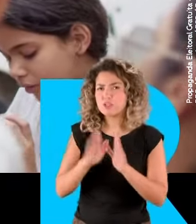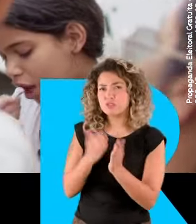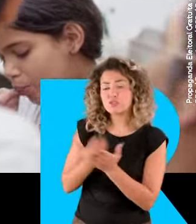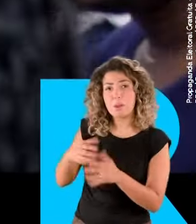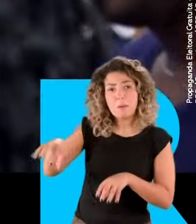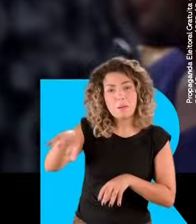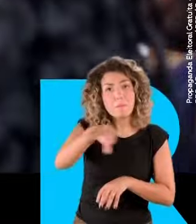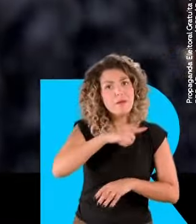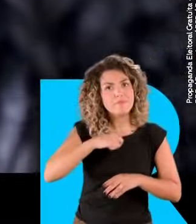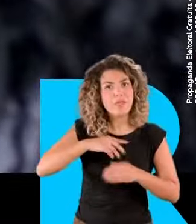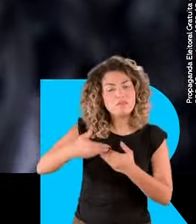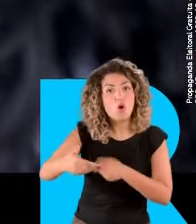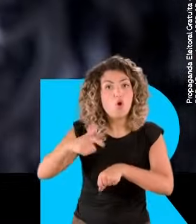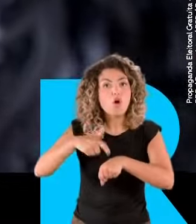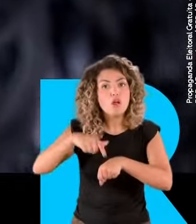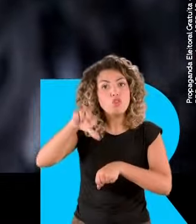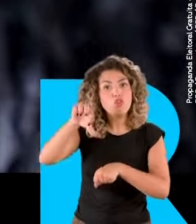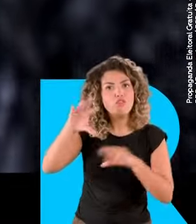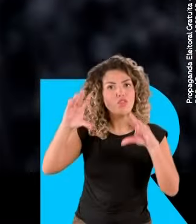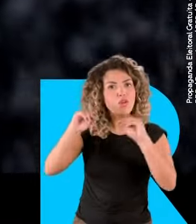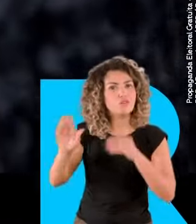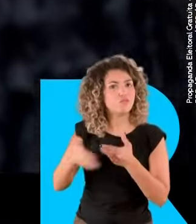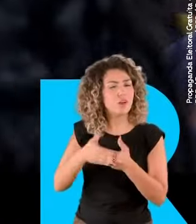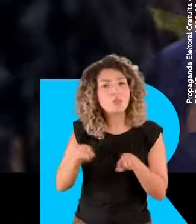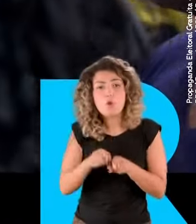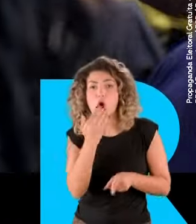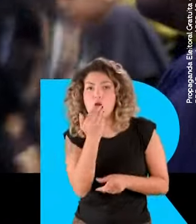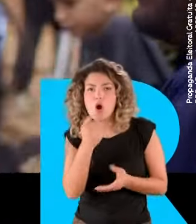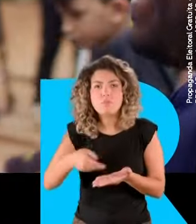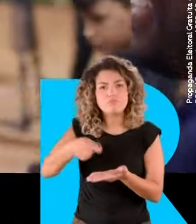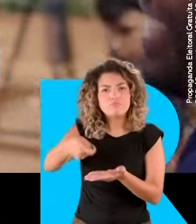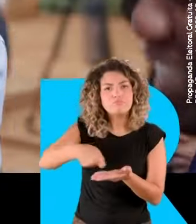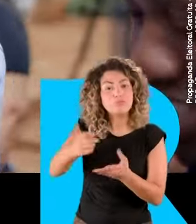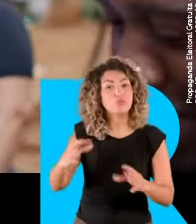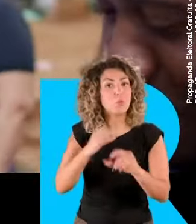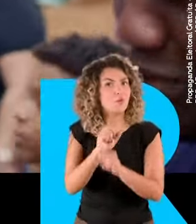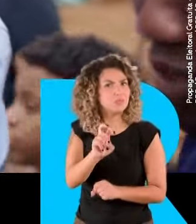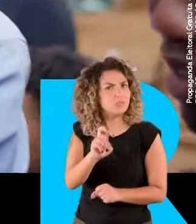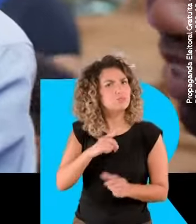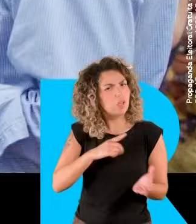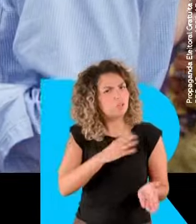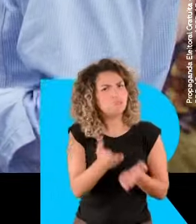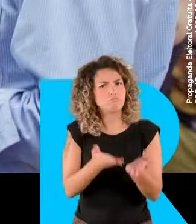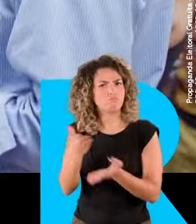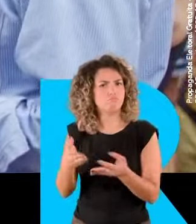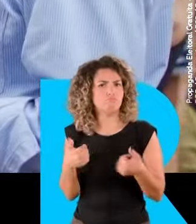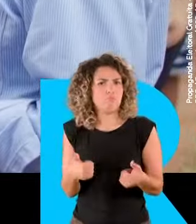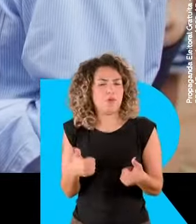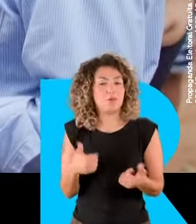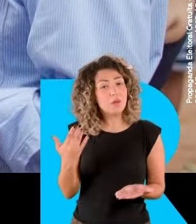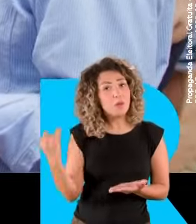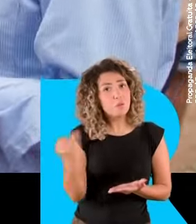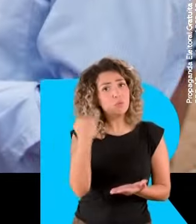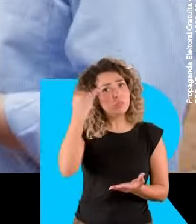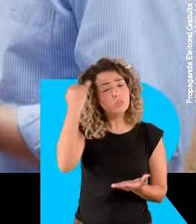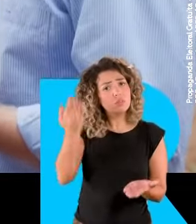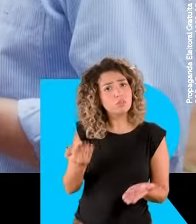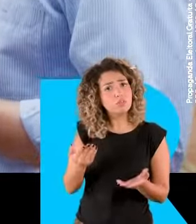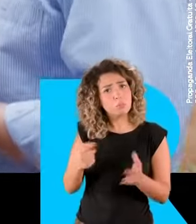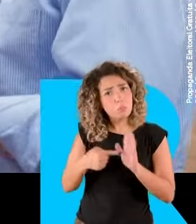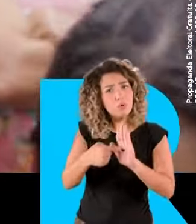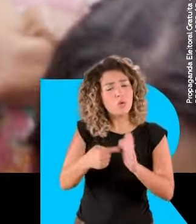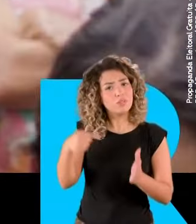tem muitas creches que vão até às 19 horas. Aí tem 5 refeições, tem todo um cuidado, né? E é bom a gente poder mostrar